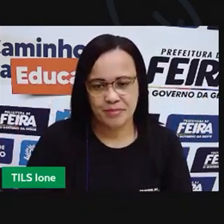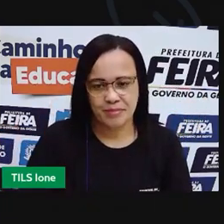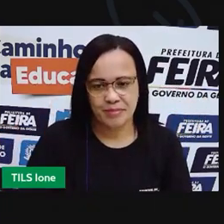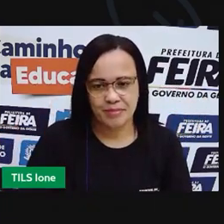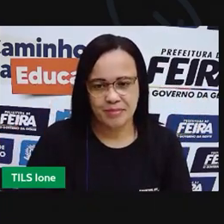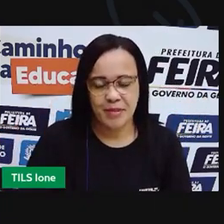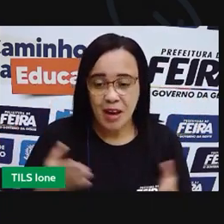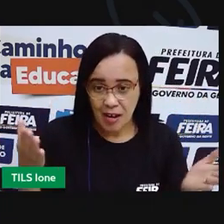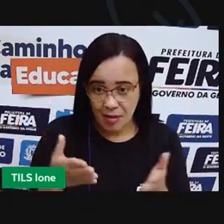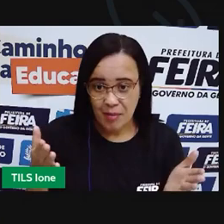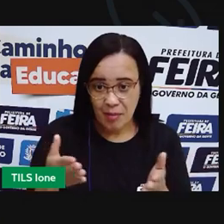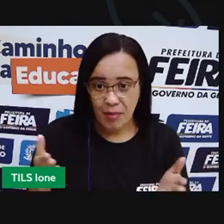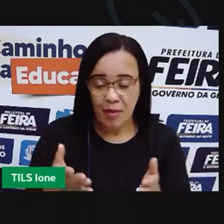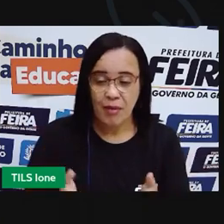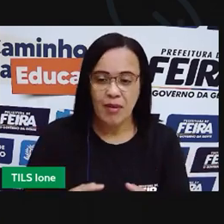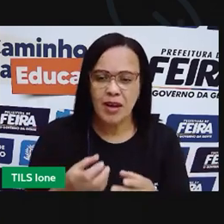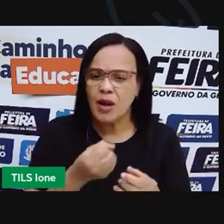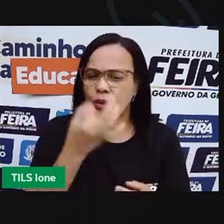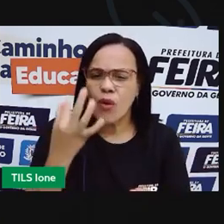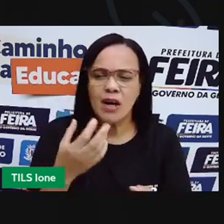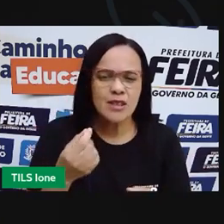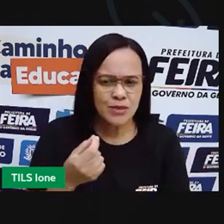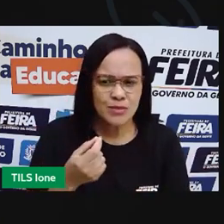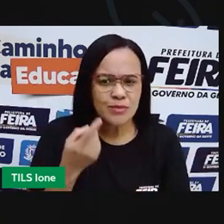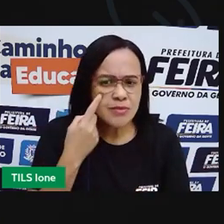Vamos contar agora para ver quanto é que tem ao todo?